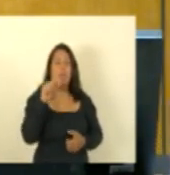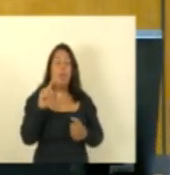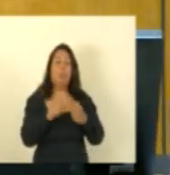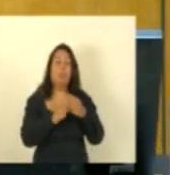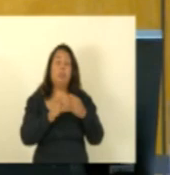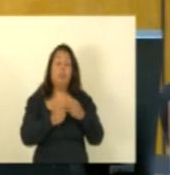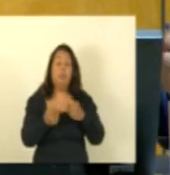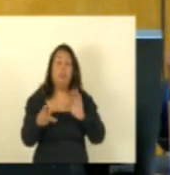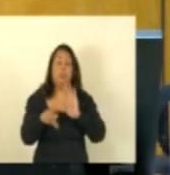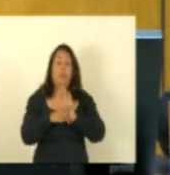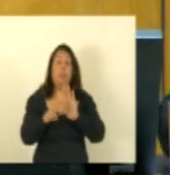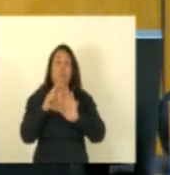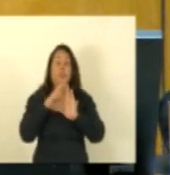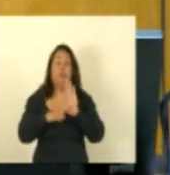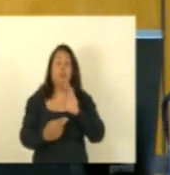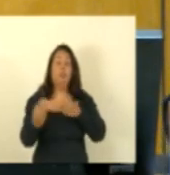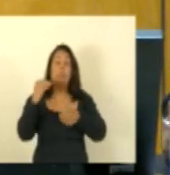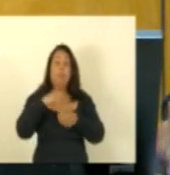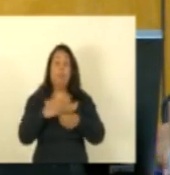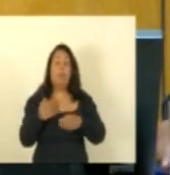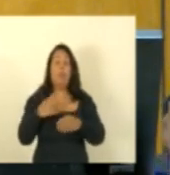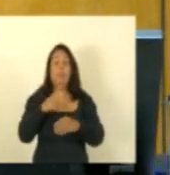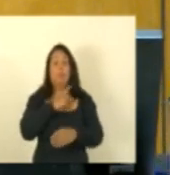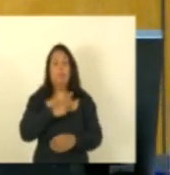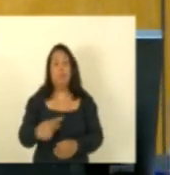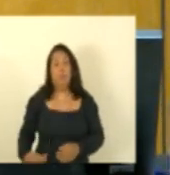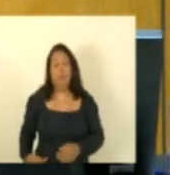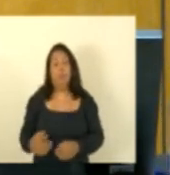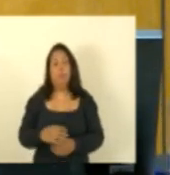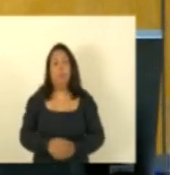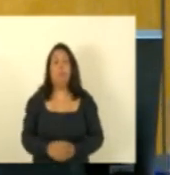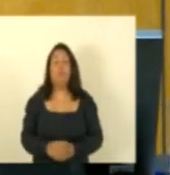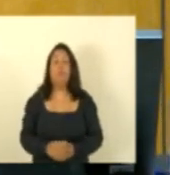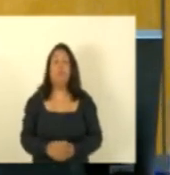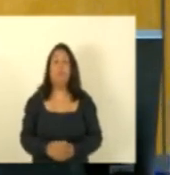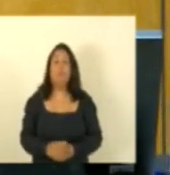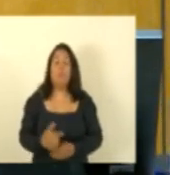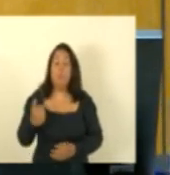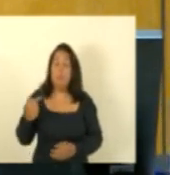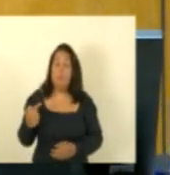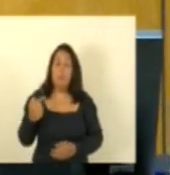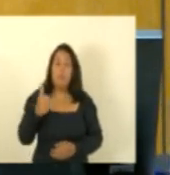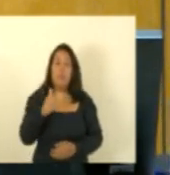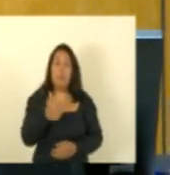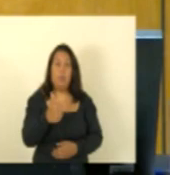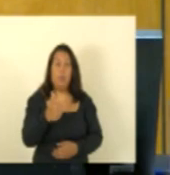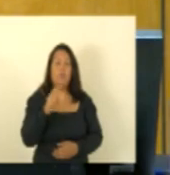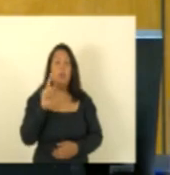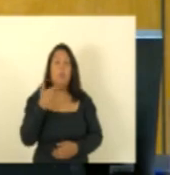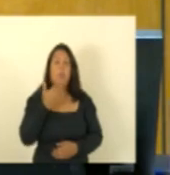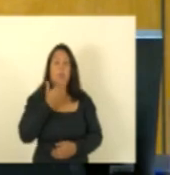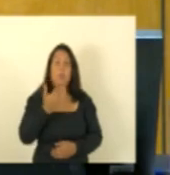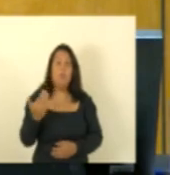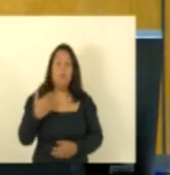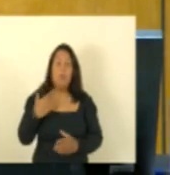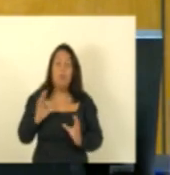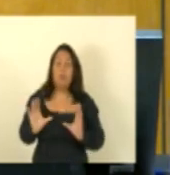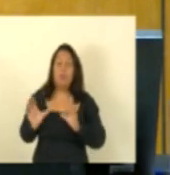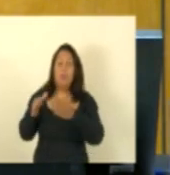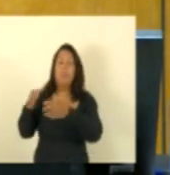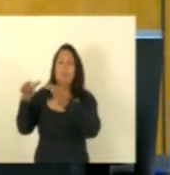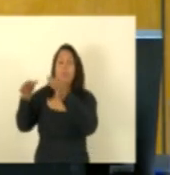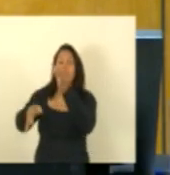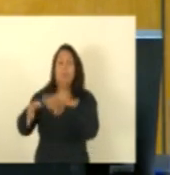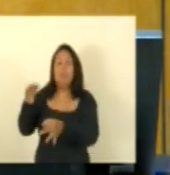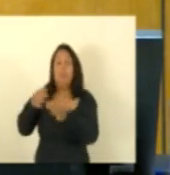120 do Regimento Interno, as comissões relacionadas pela presidência. O despacho para os itens 7 e 11 é a Comissão de Justiça, na